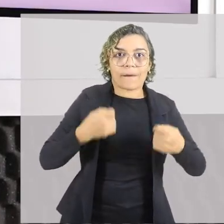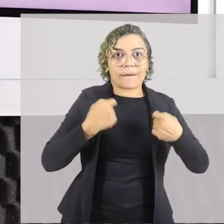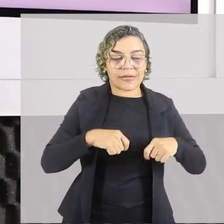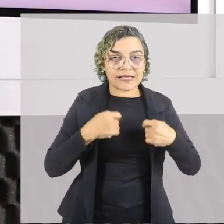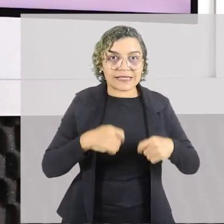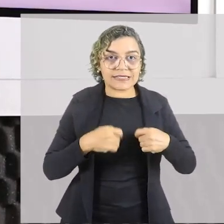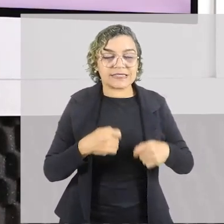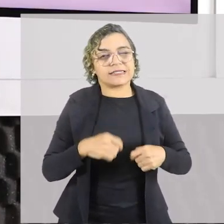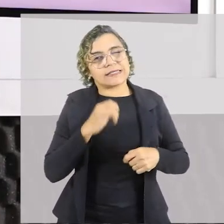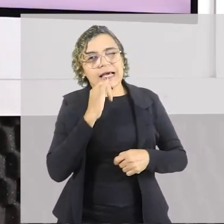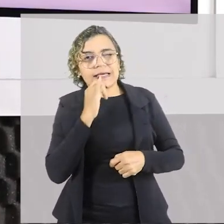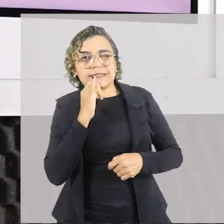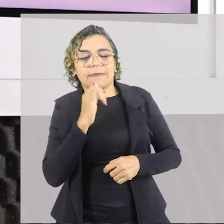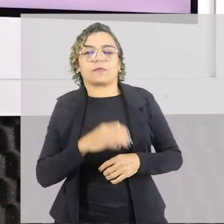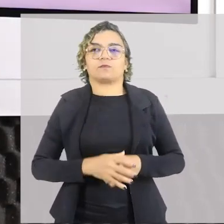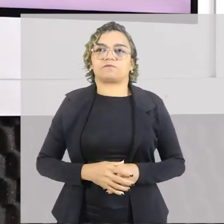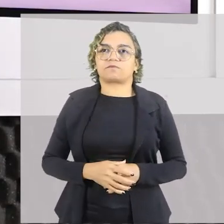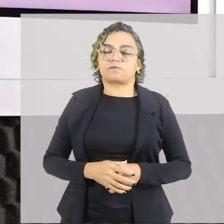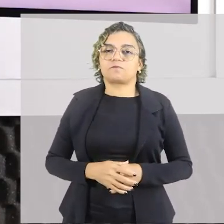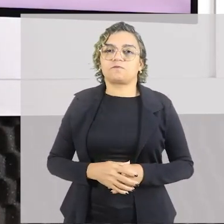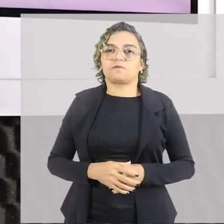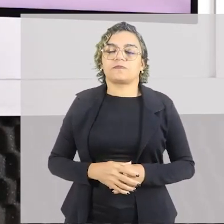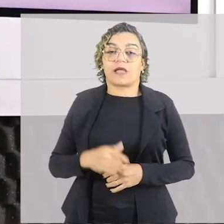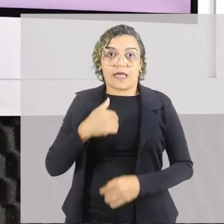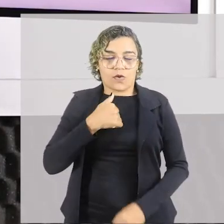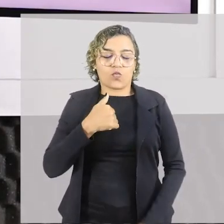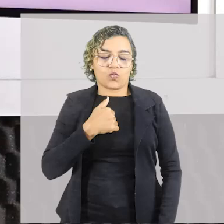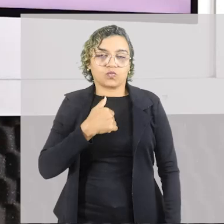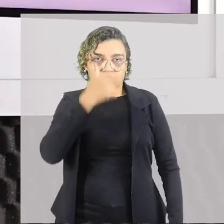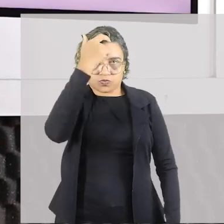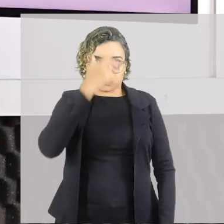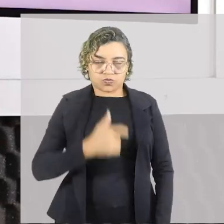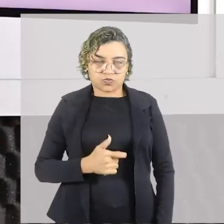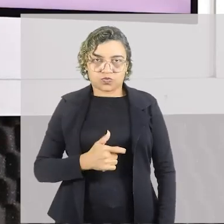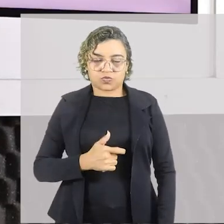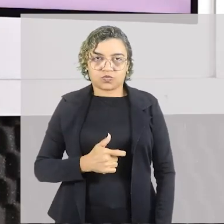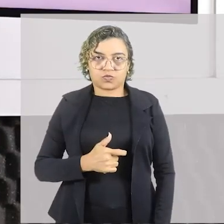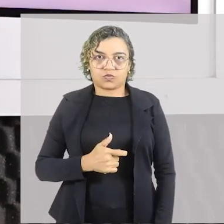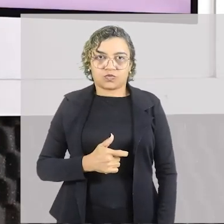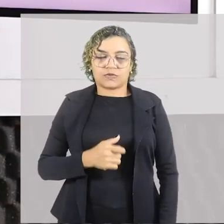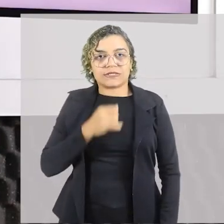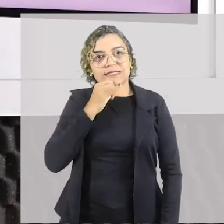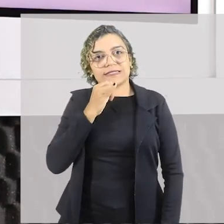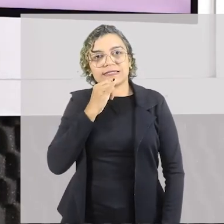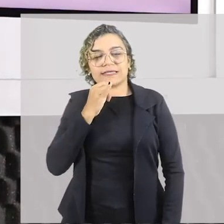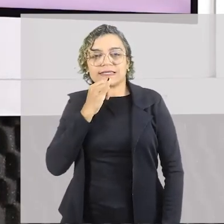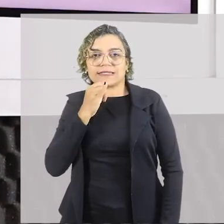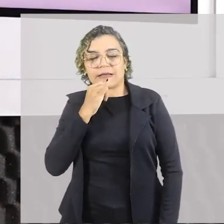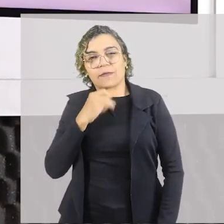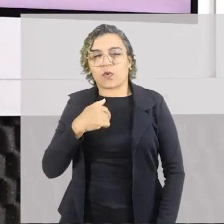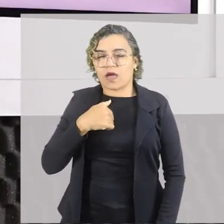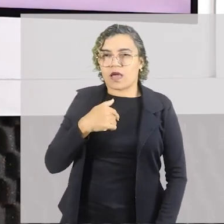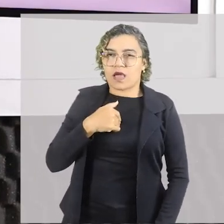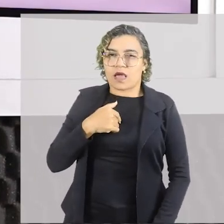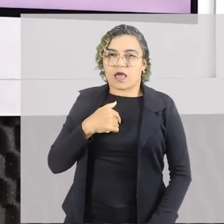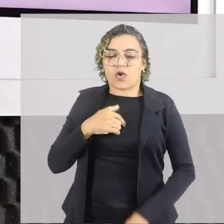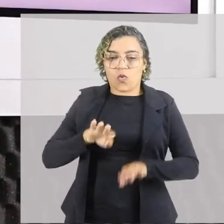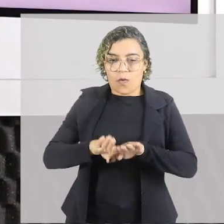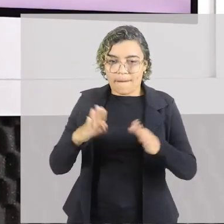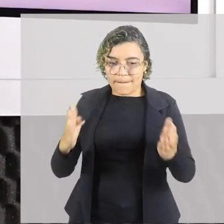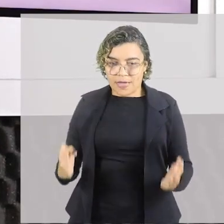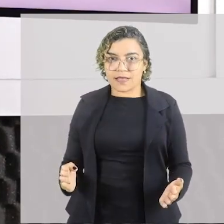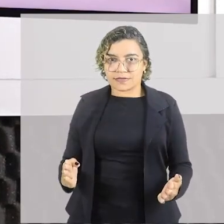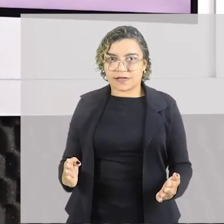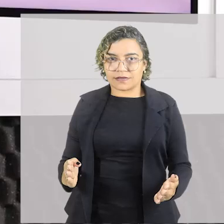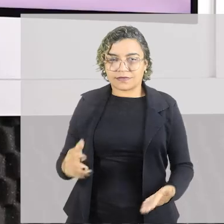área. Vamos imaginar que eu estou, por exemplo, em cima de uma mesa. Então, o